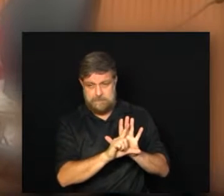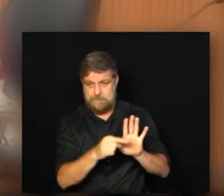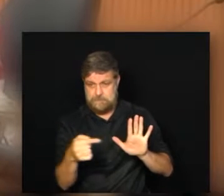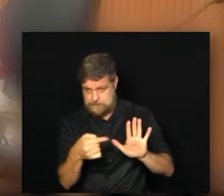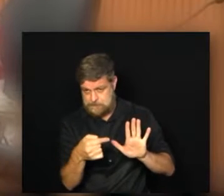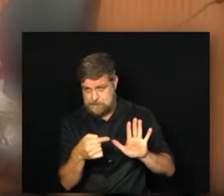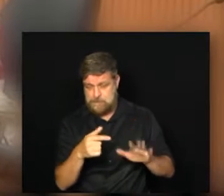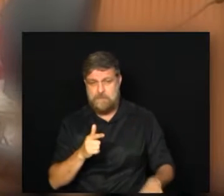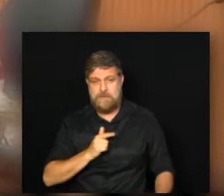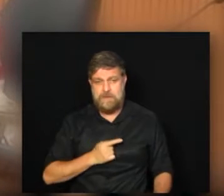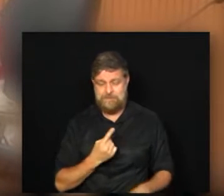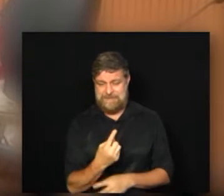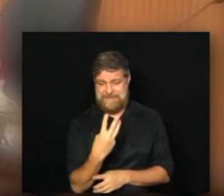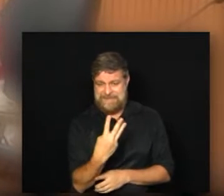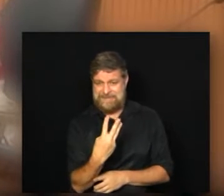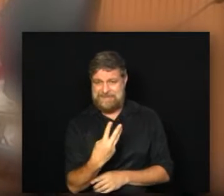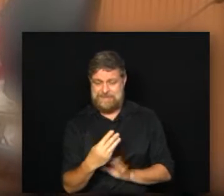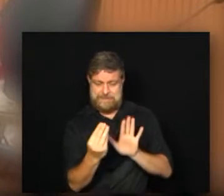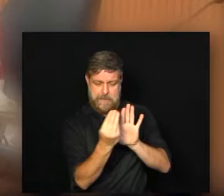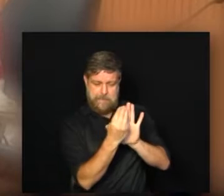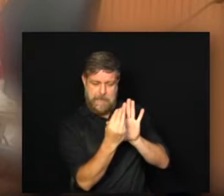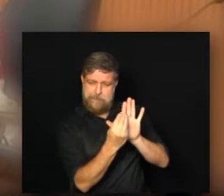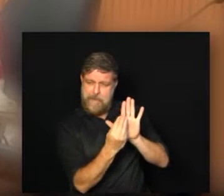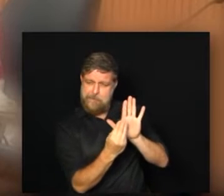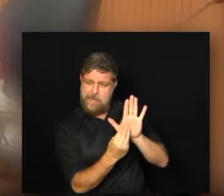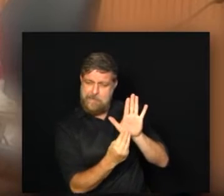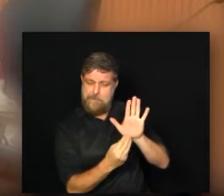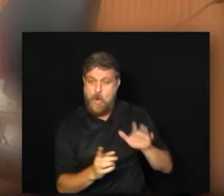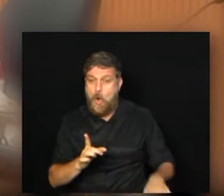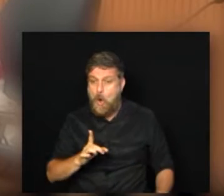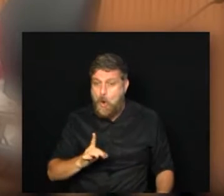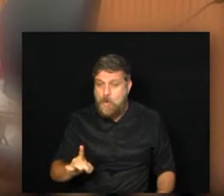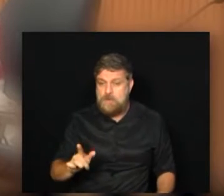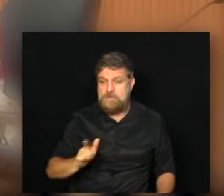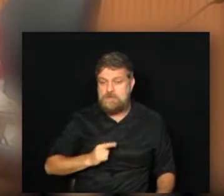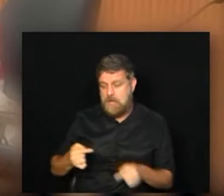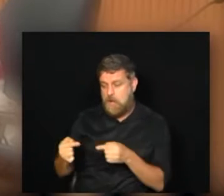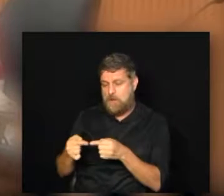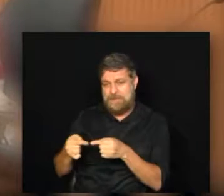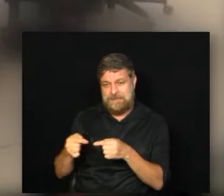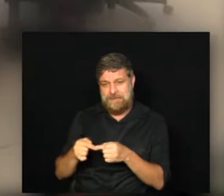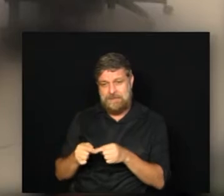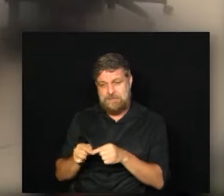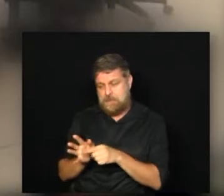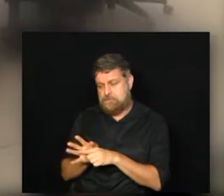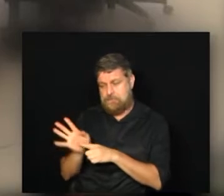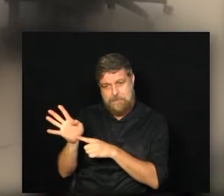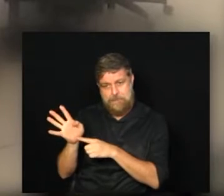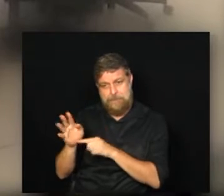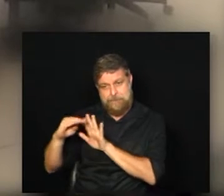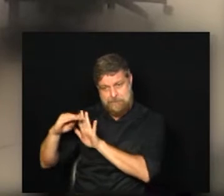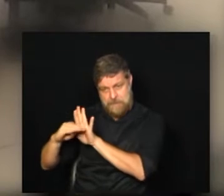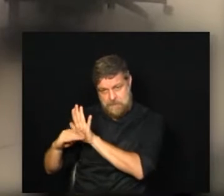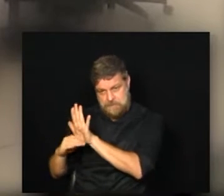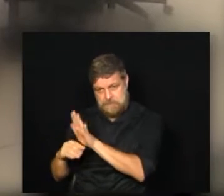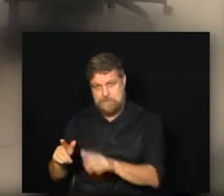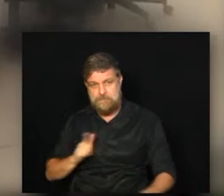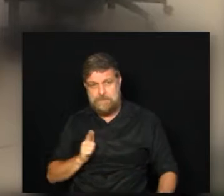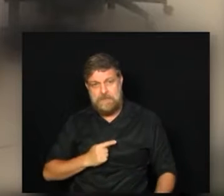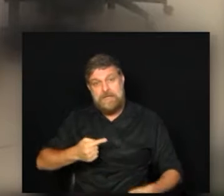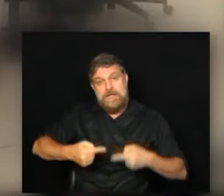Legalidade teve 13 itens na pauta, sendo o último parte de uma extra-pauta. Entre os projetos discutidos